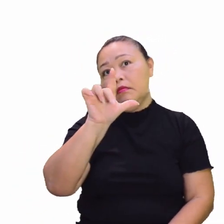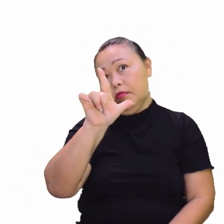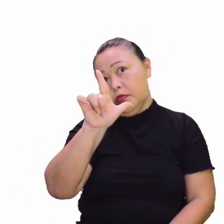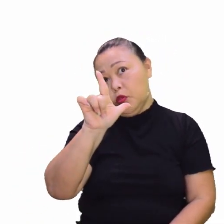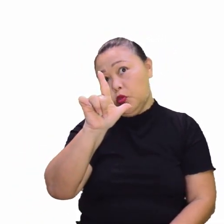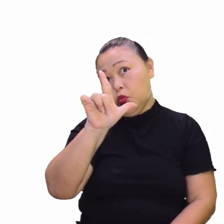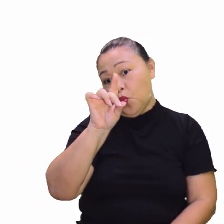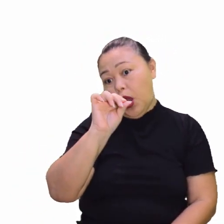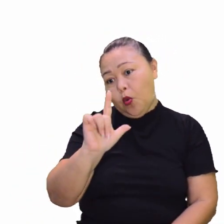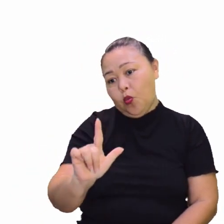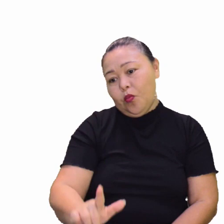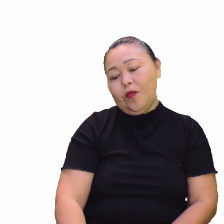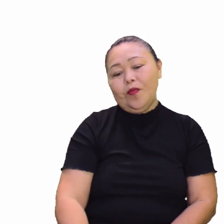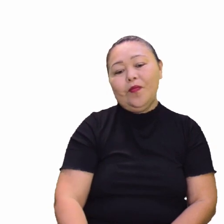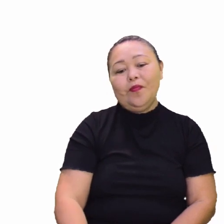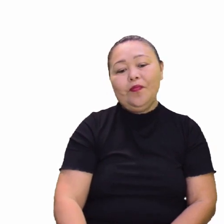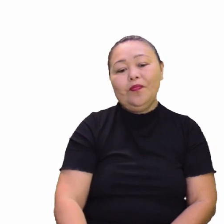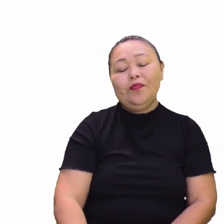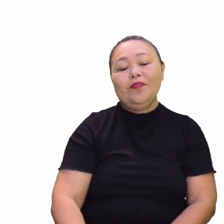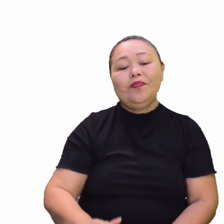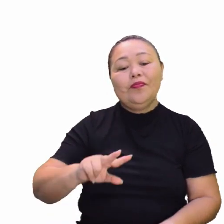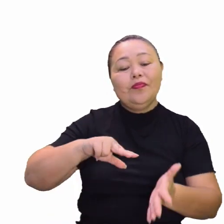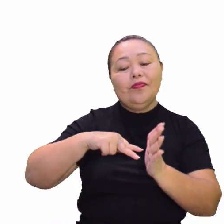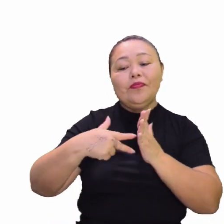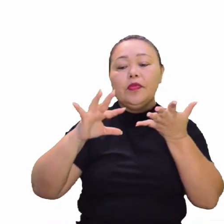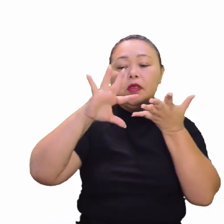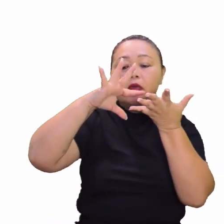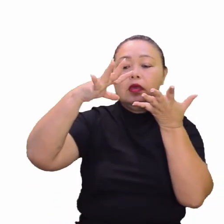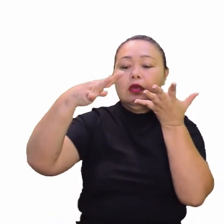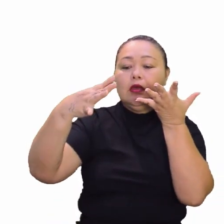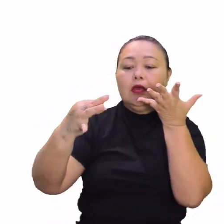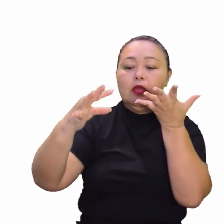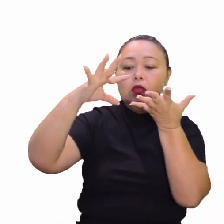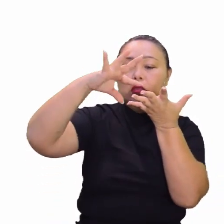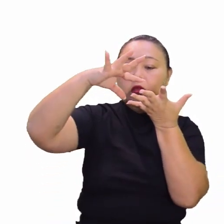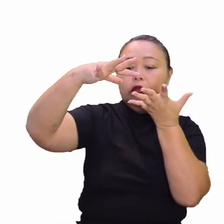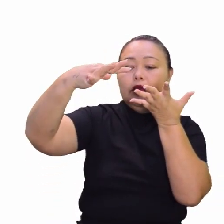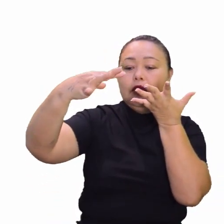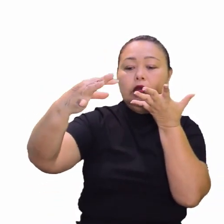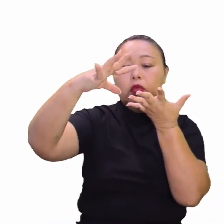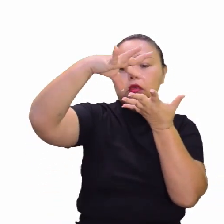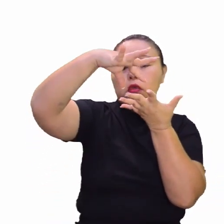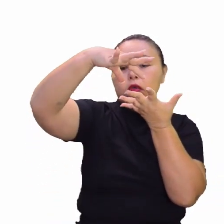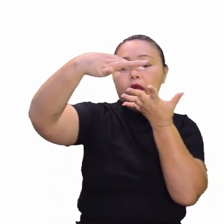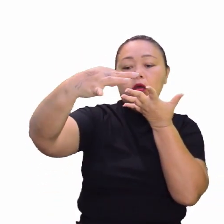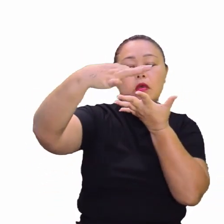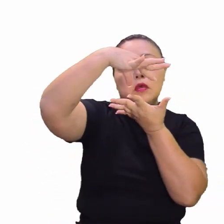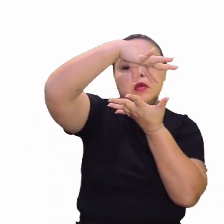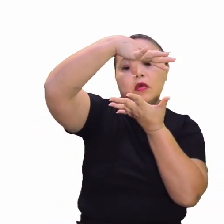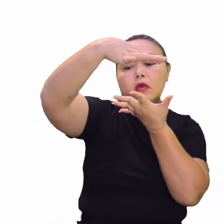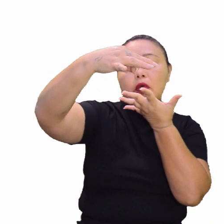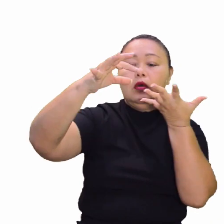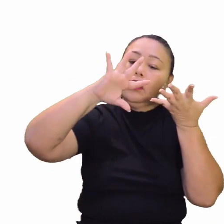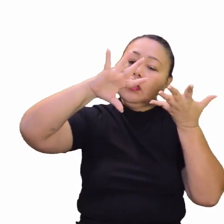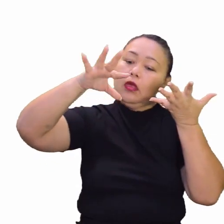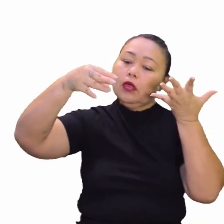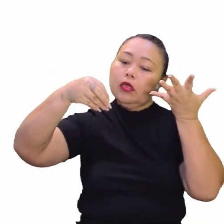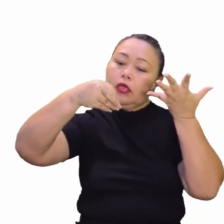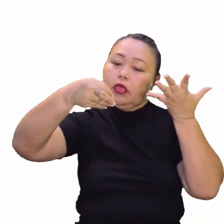semidecidual, ou seja, folhas caducas. Muito bem. Folhas que